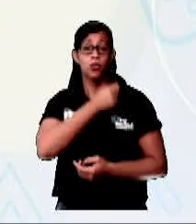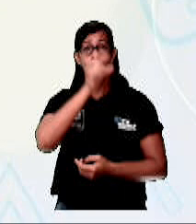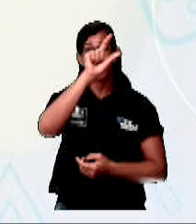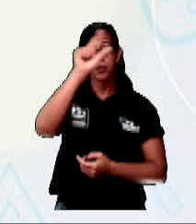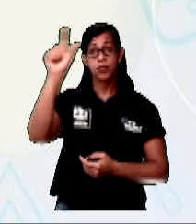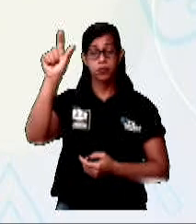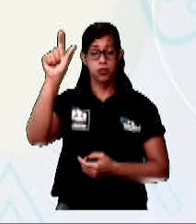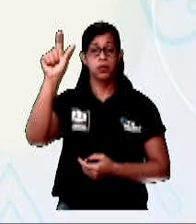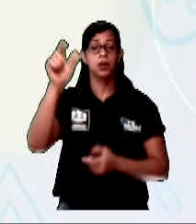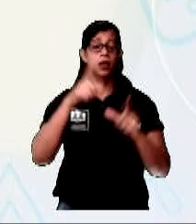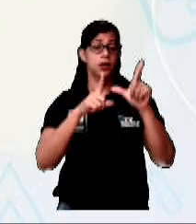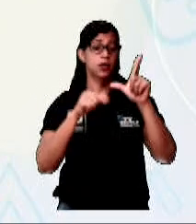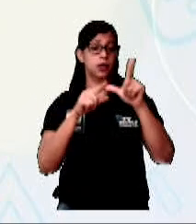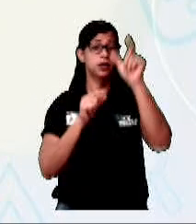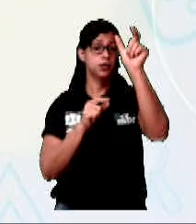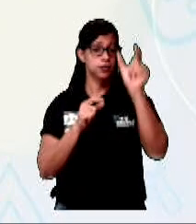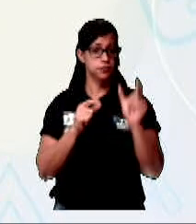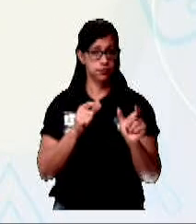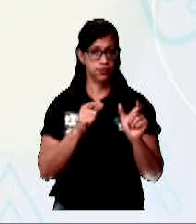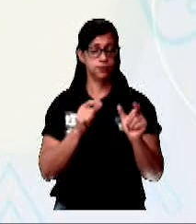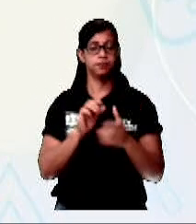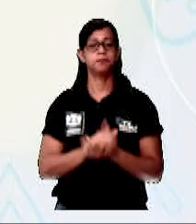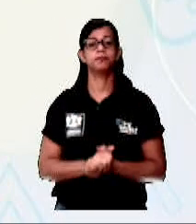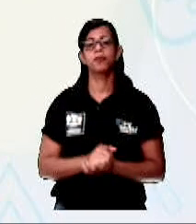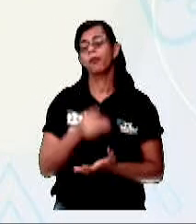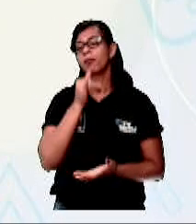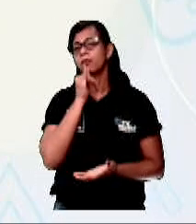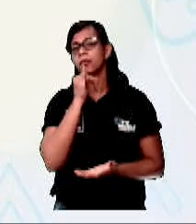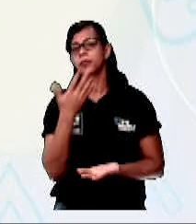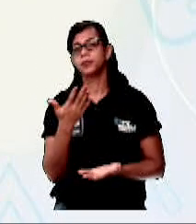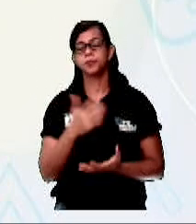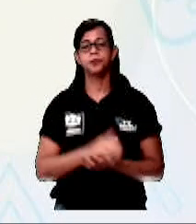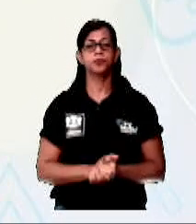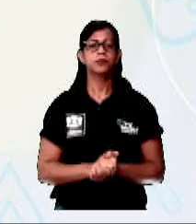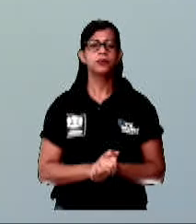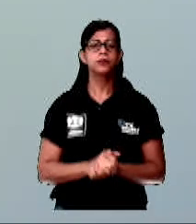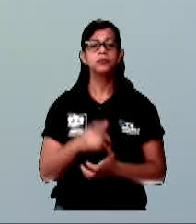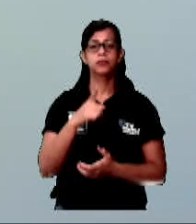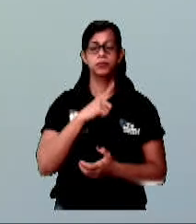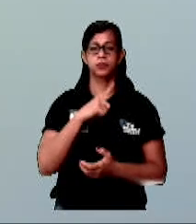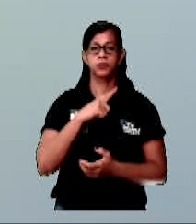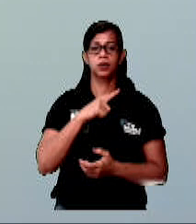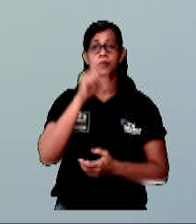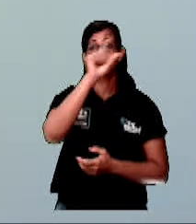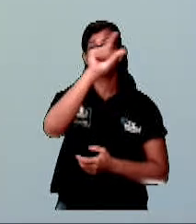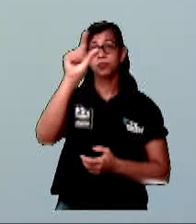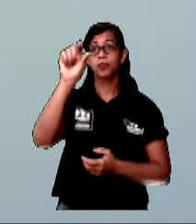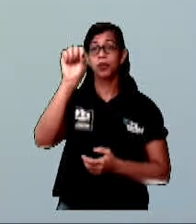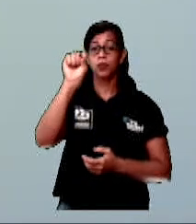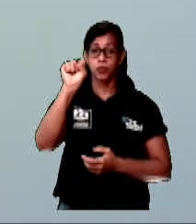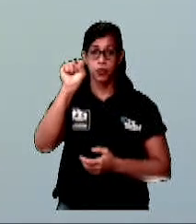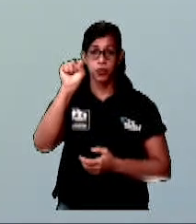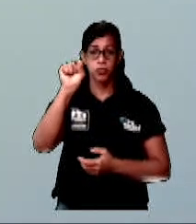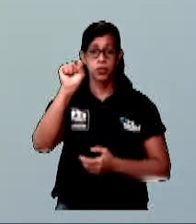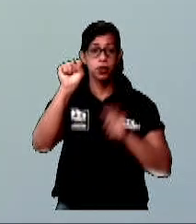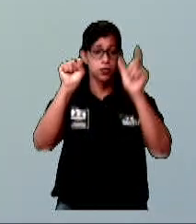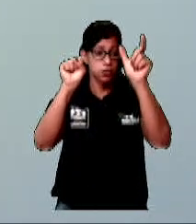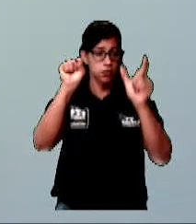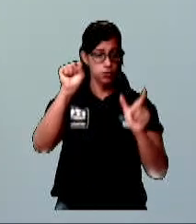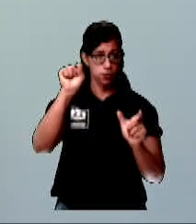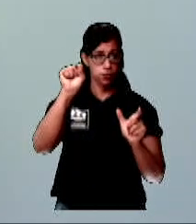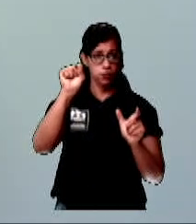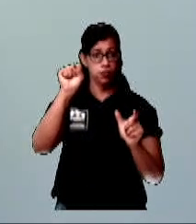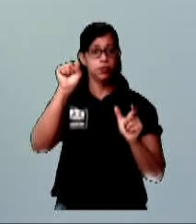que representa esse pontinho branco. Veja, a gente tem aqui o 8 e tem a letra B. Então, a